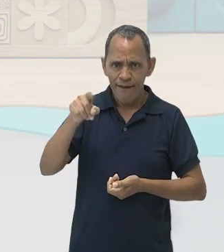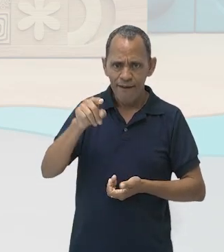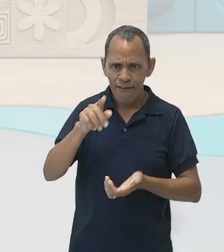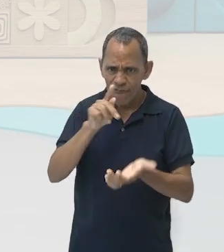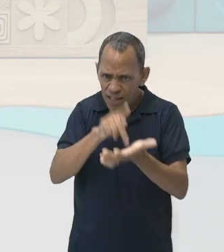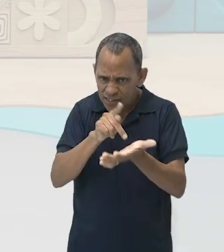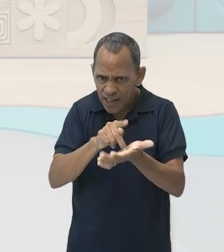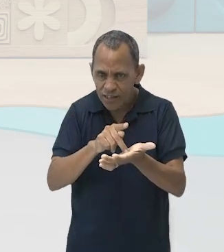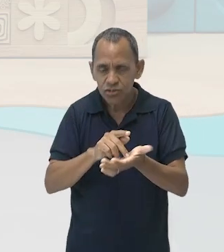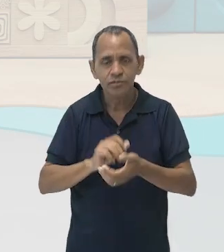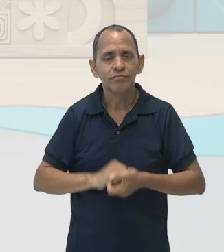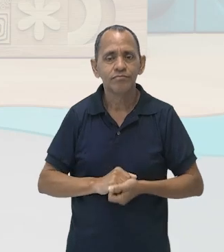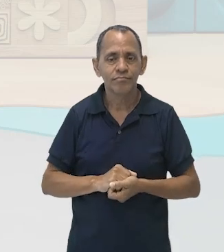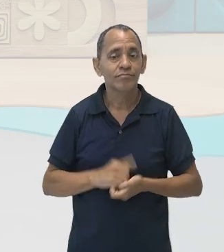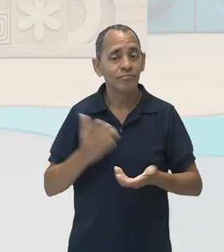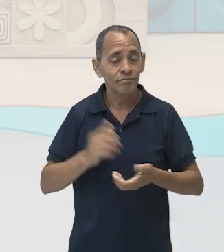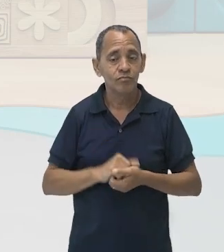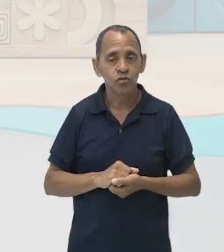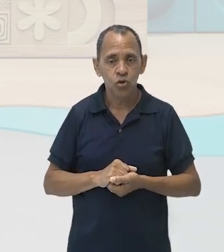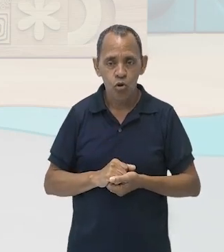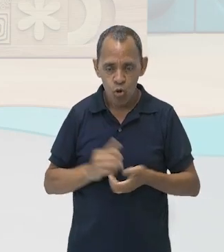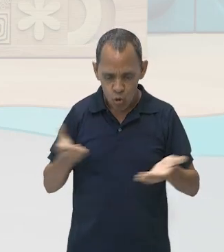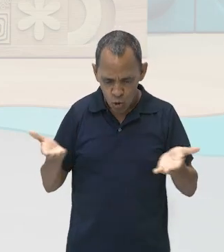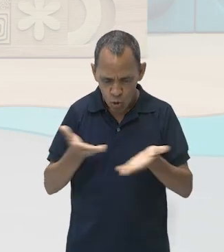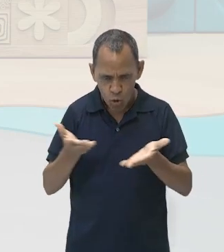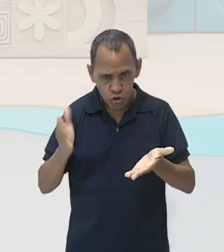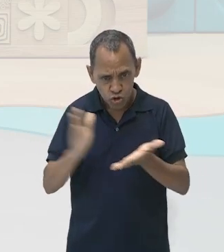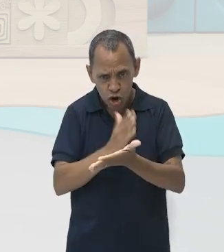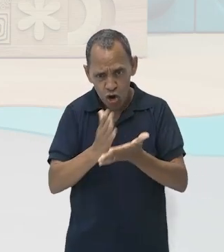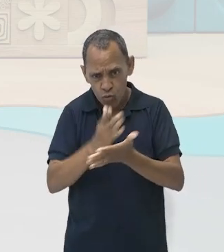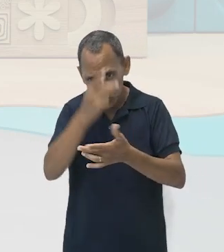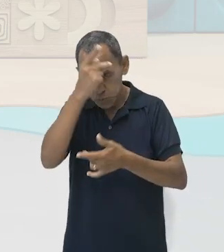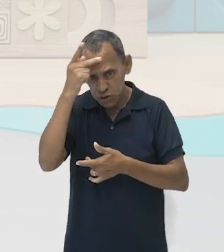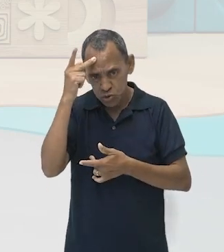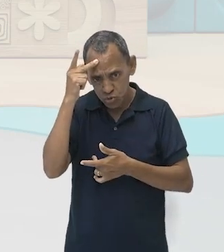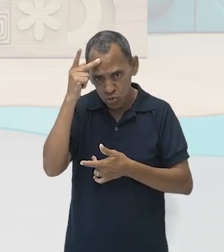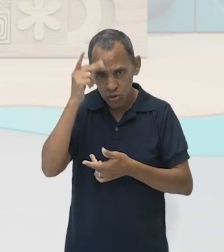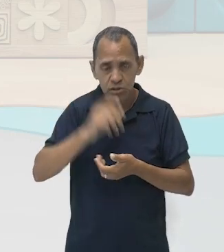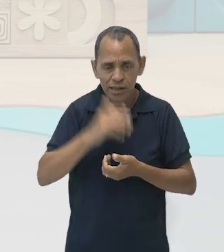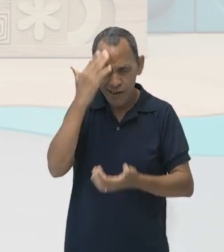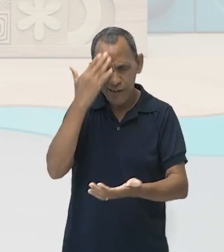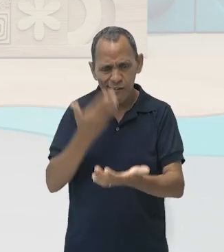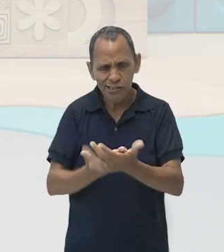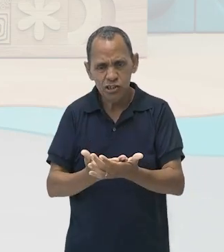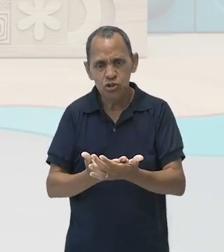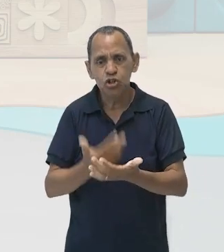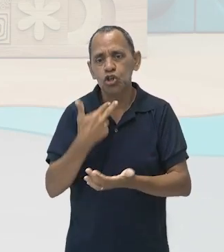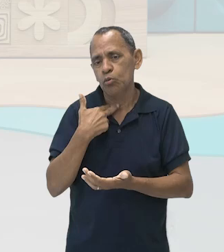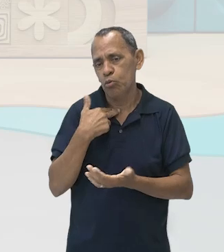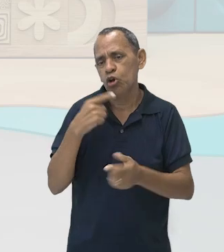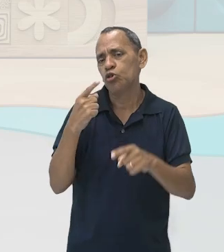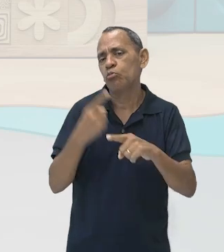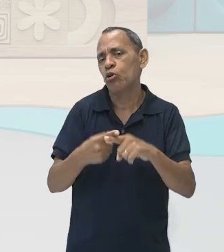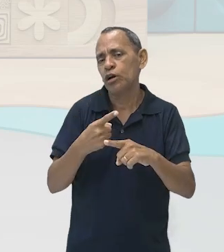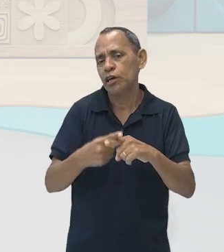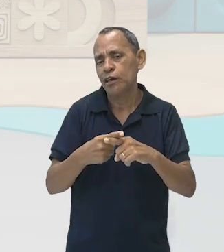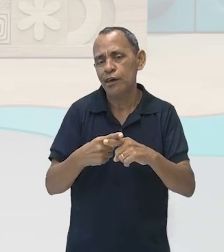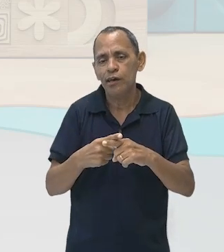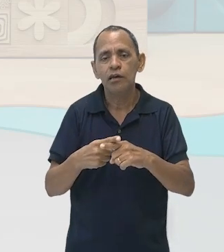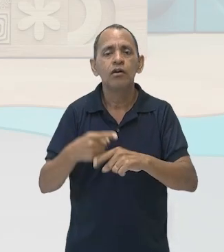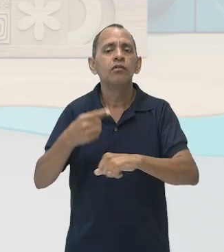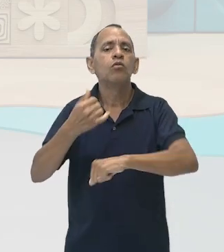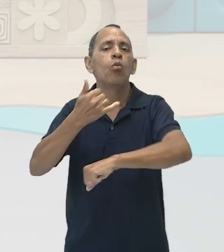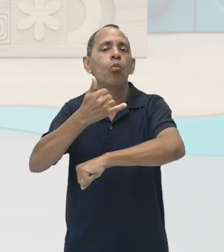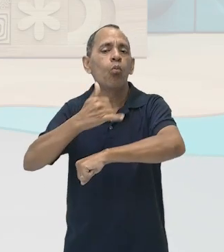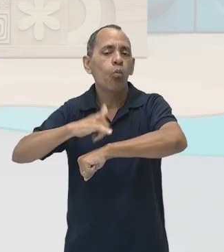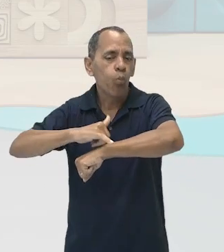muitas pessoas deixam de praticar a dança por questões de estrutura corporal, principalmente se essa pessoa